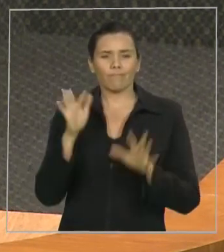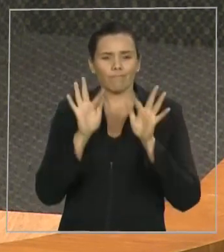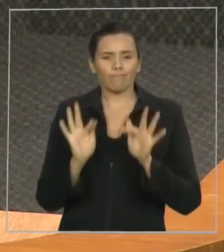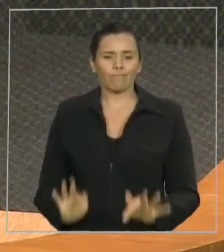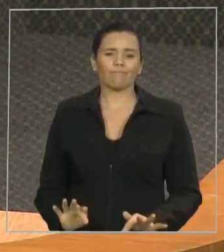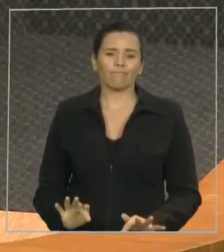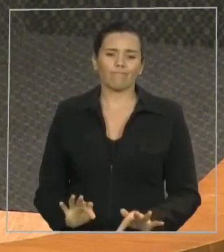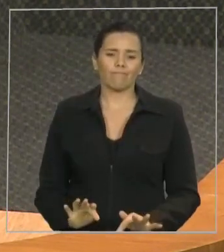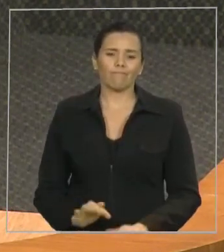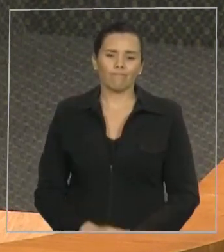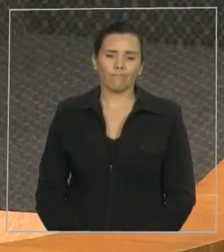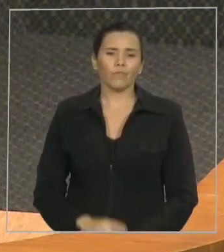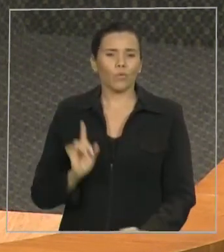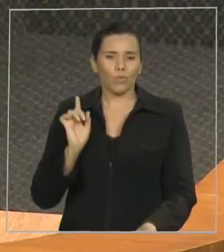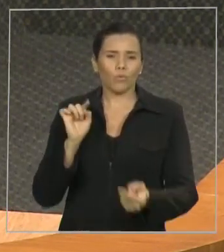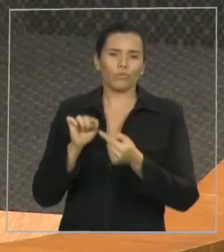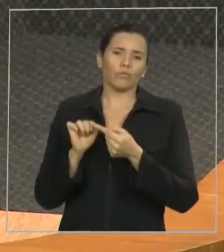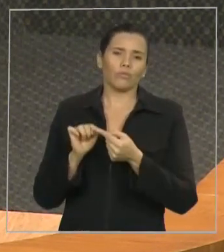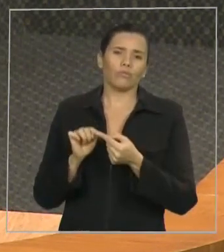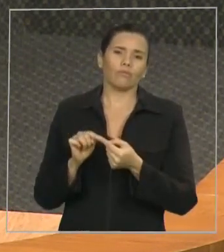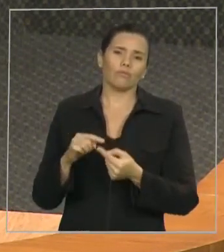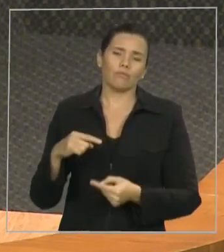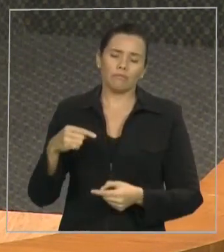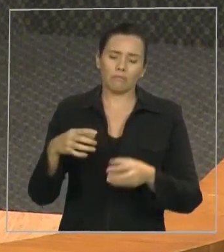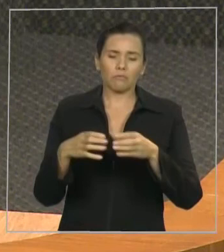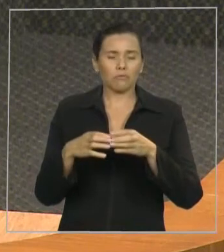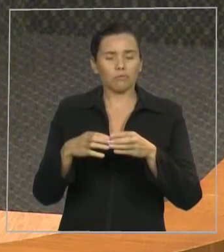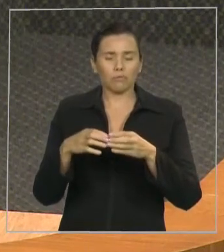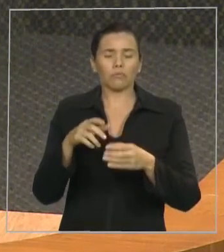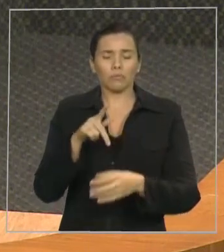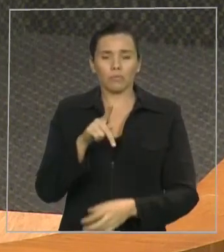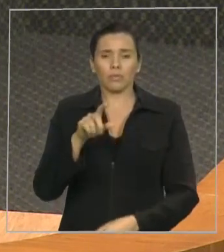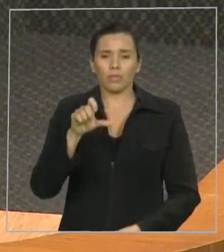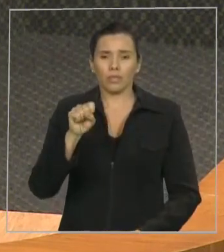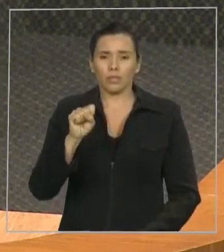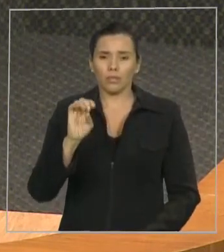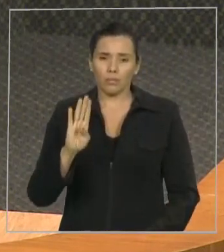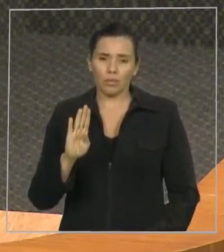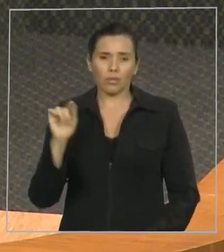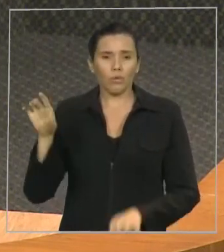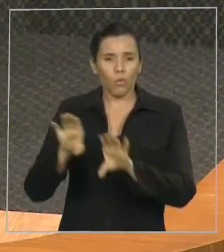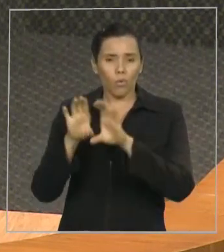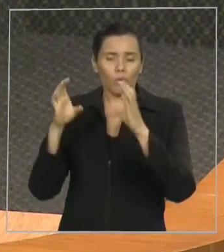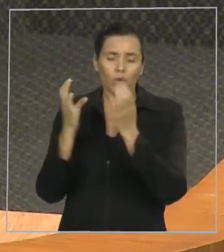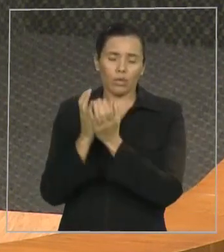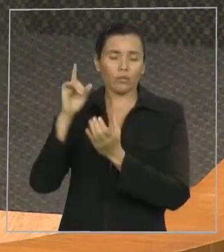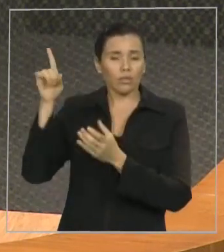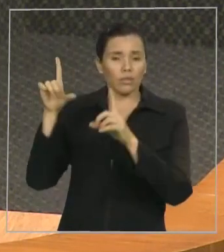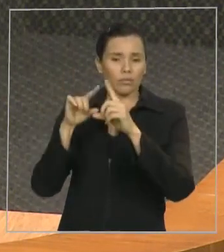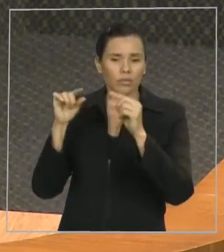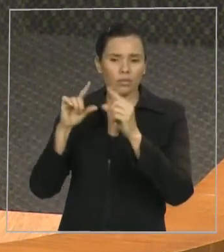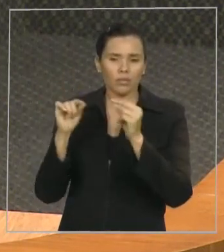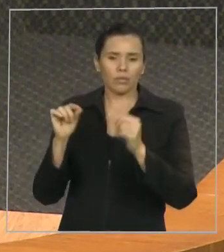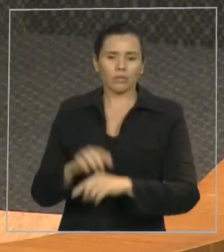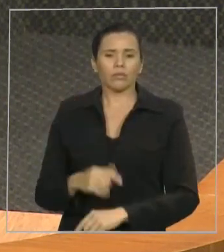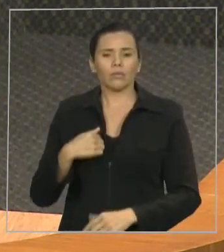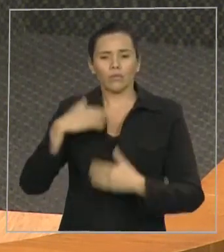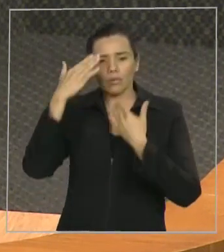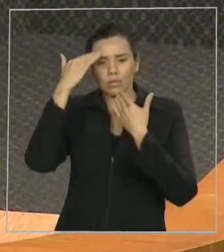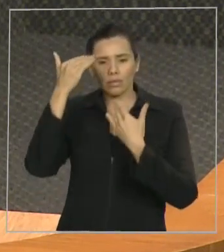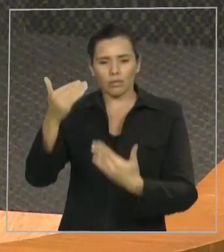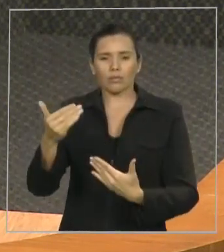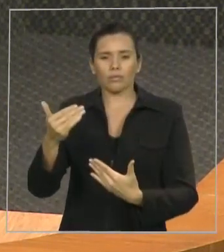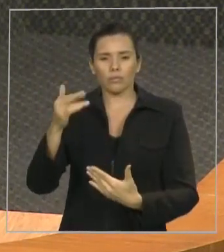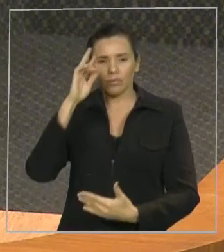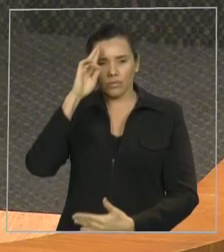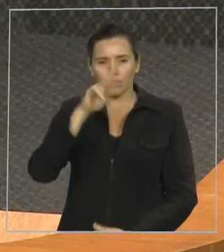esse processo que culminou com o Congresso Nacional do PSB em Brasília. Agradeço imensamente, senhor presidente,